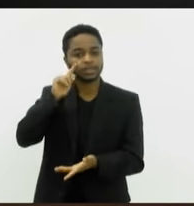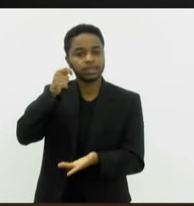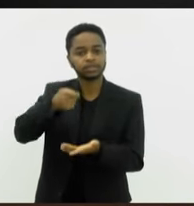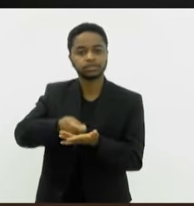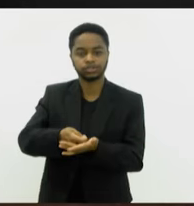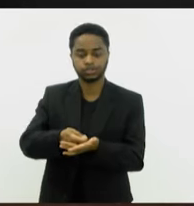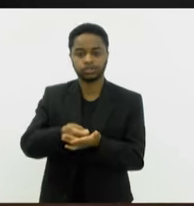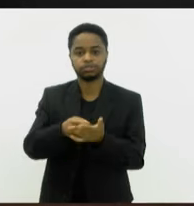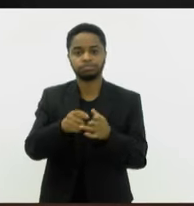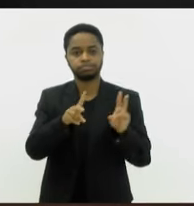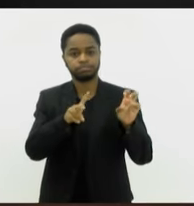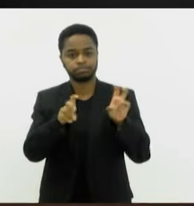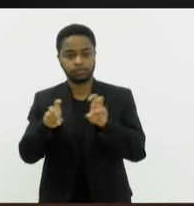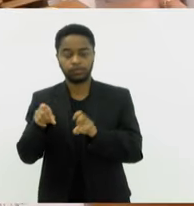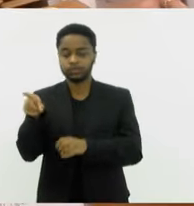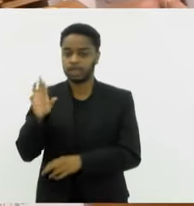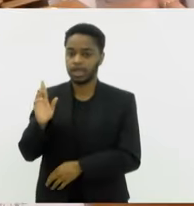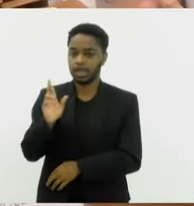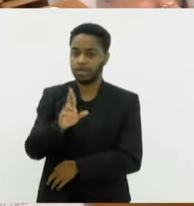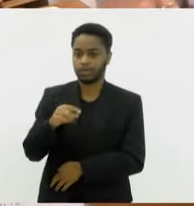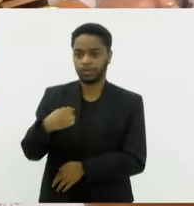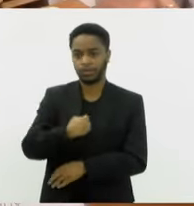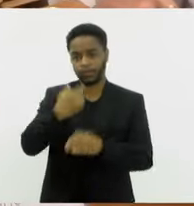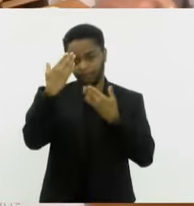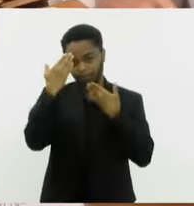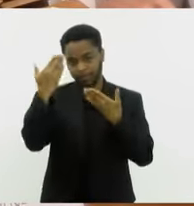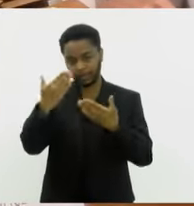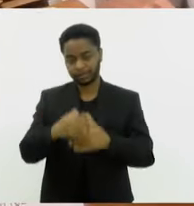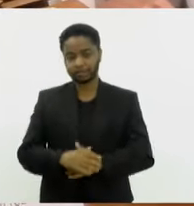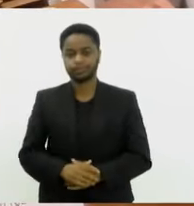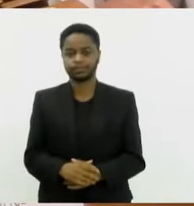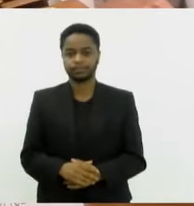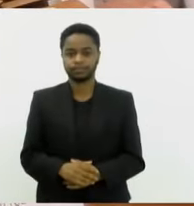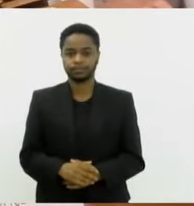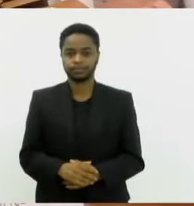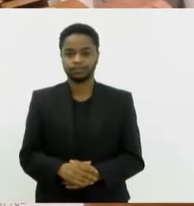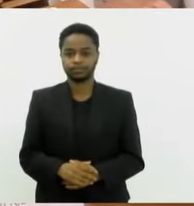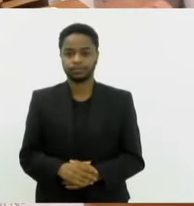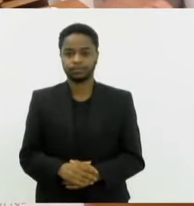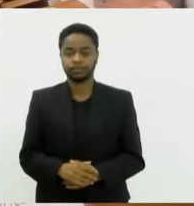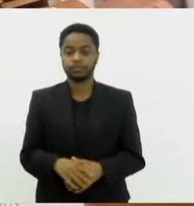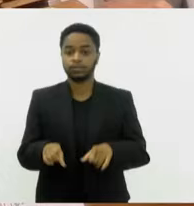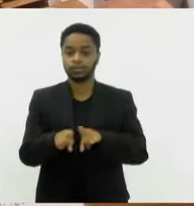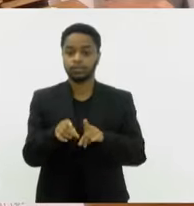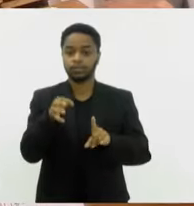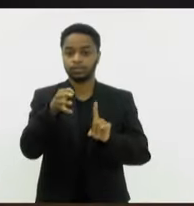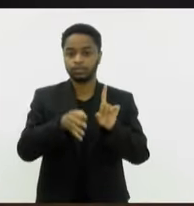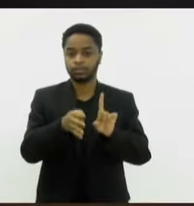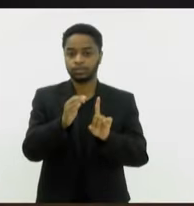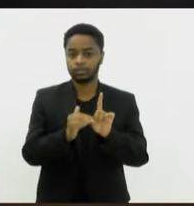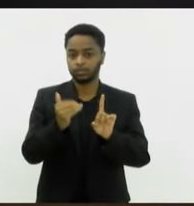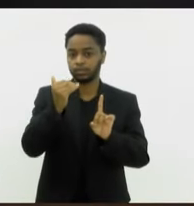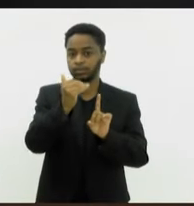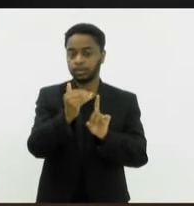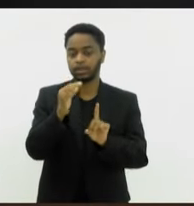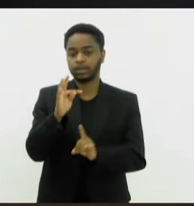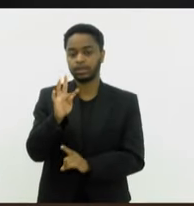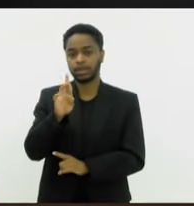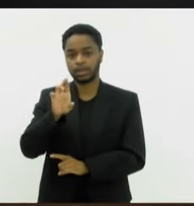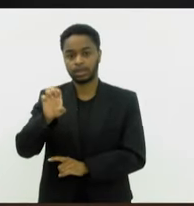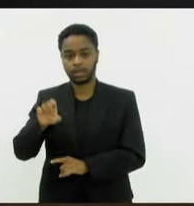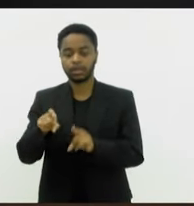decisões a senhora nos representa muito muito obrigada a desembargadora do TRE